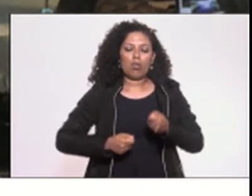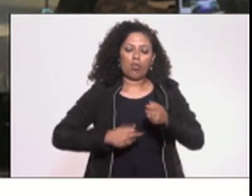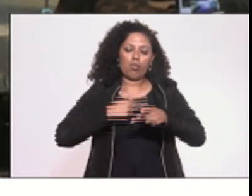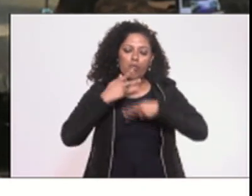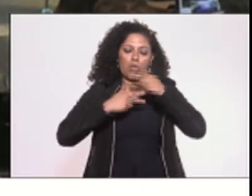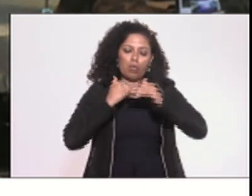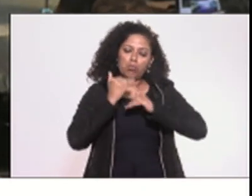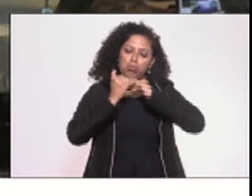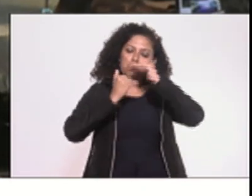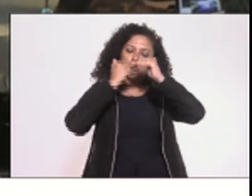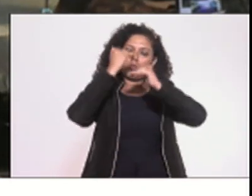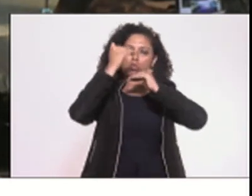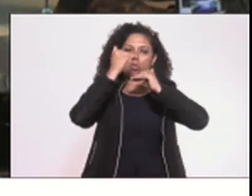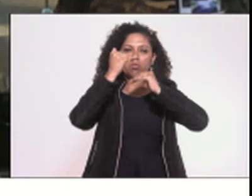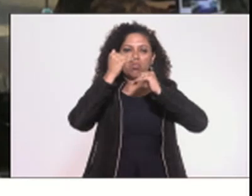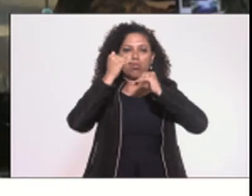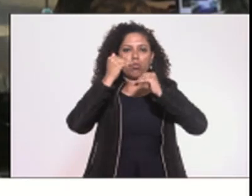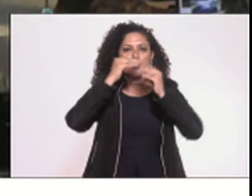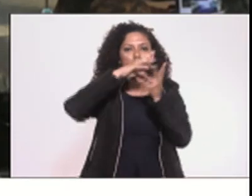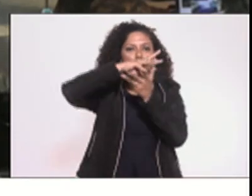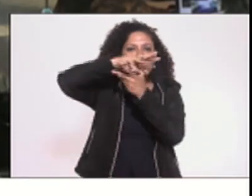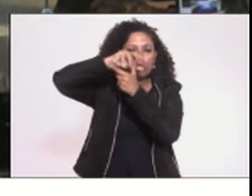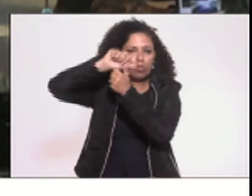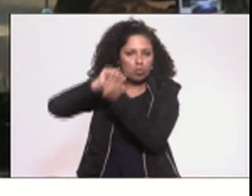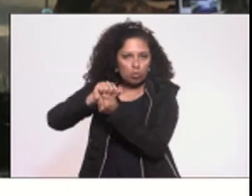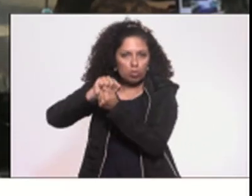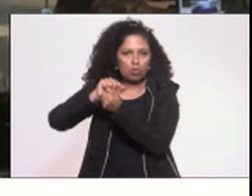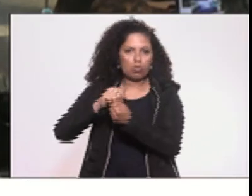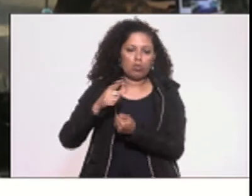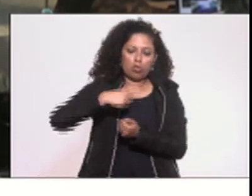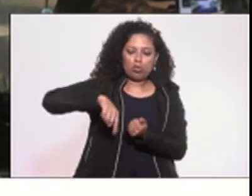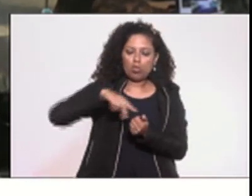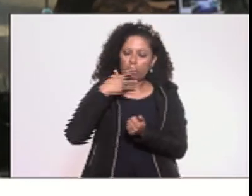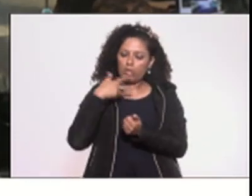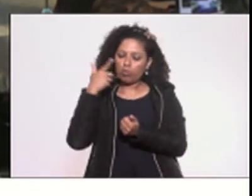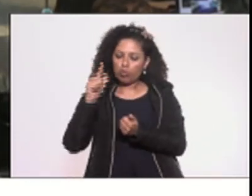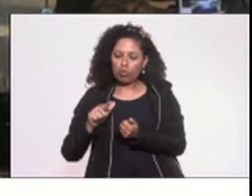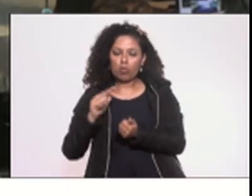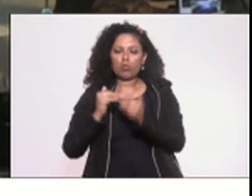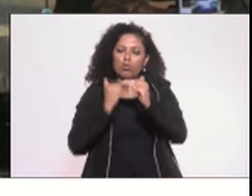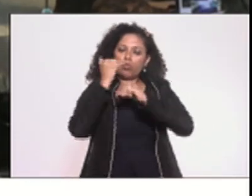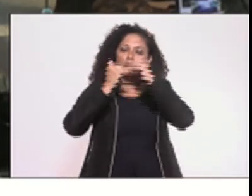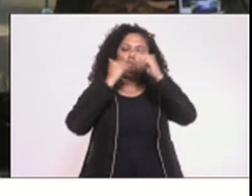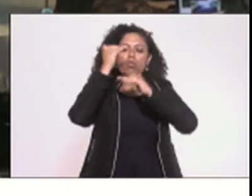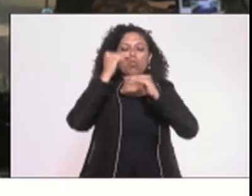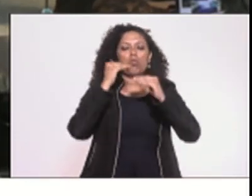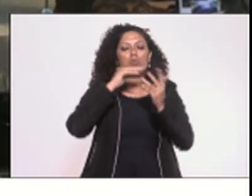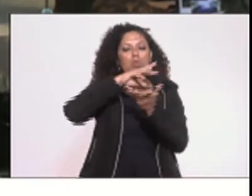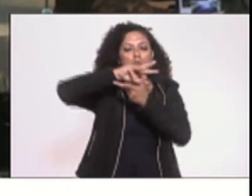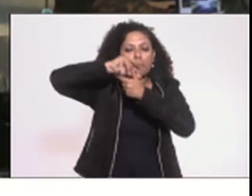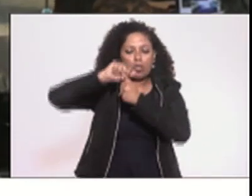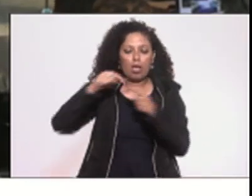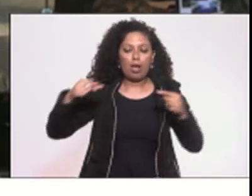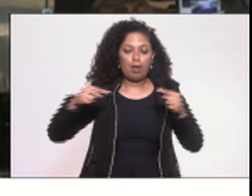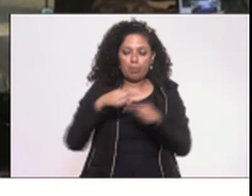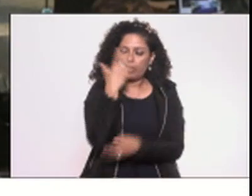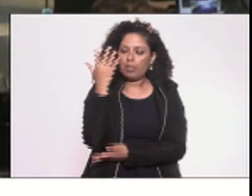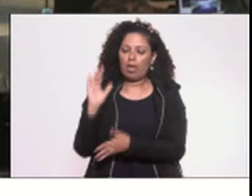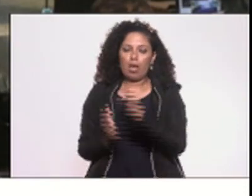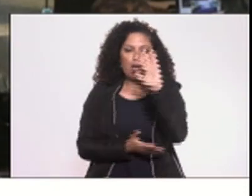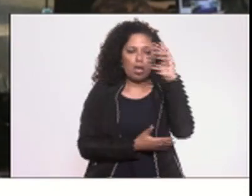desenvolvimento sustentável, volto a dizer, né? O tripé do desenvolvimento sustentável: social, econômico,